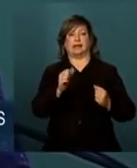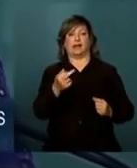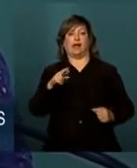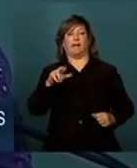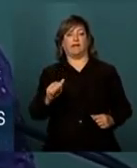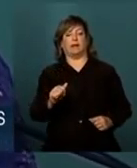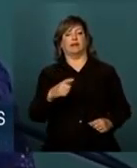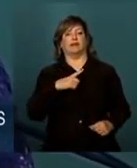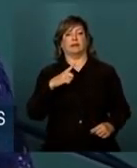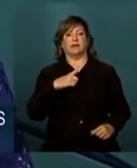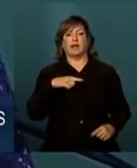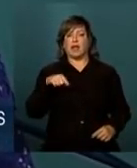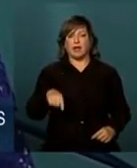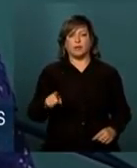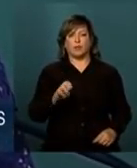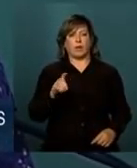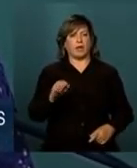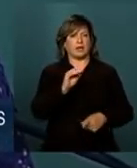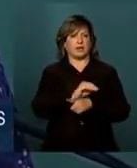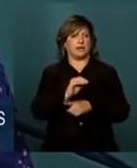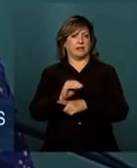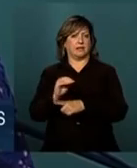o seguro garantia safra, não é assistencial?